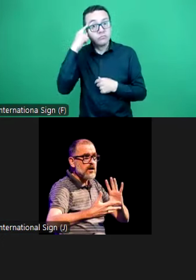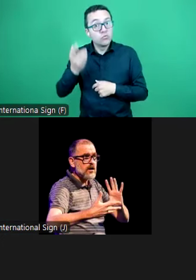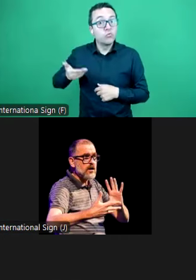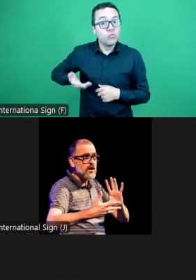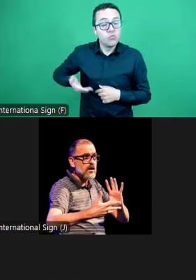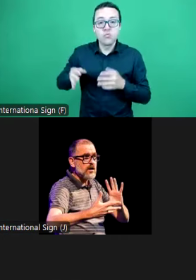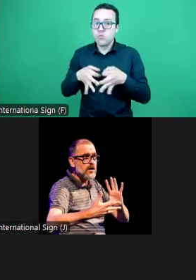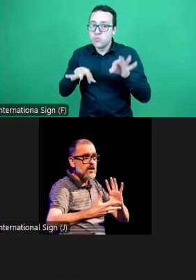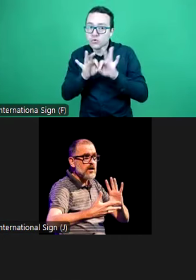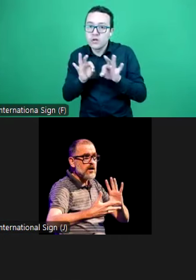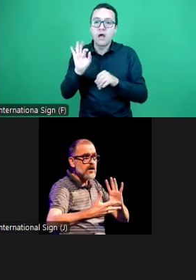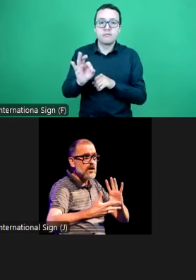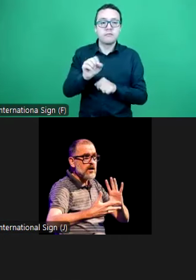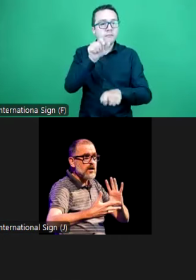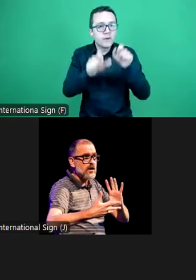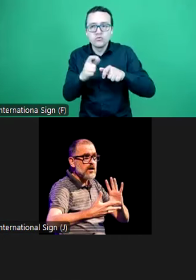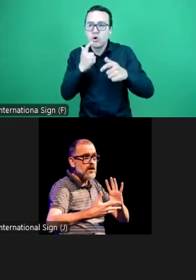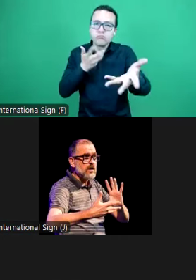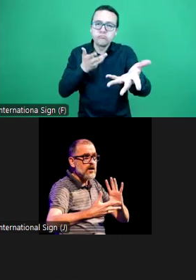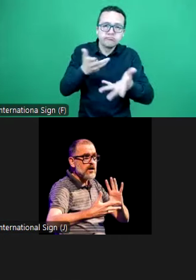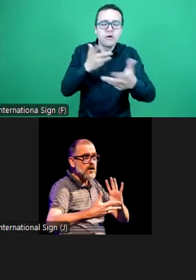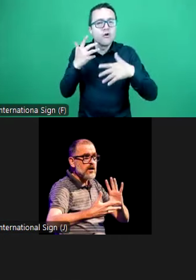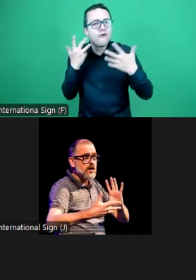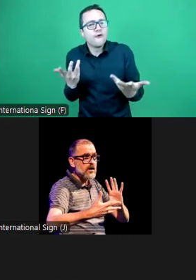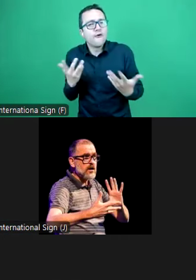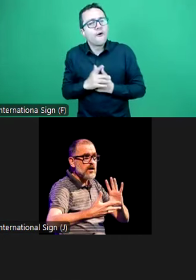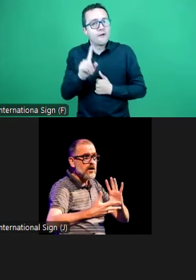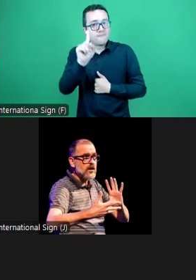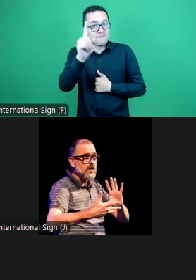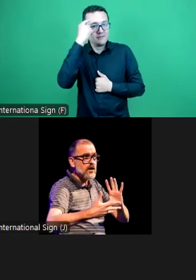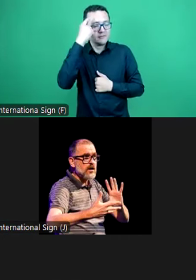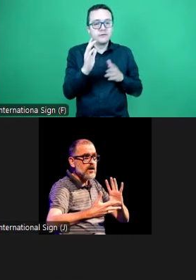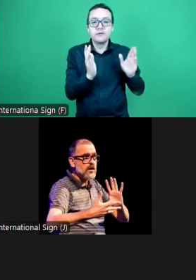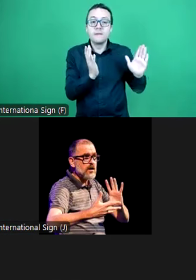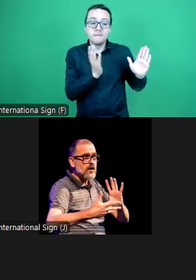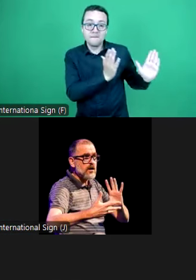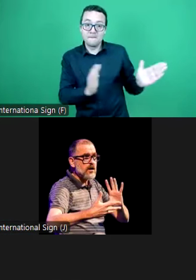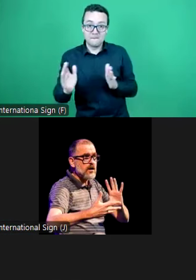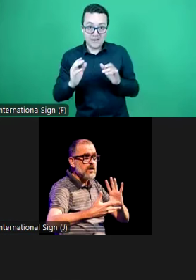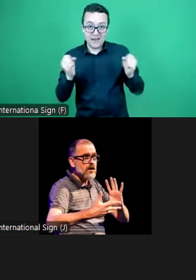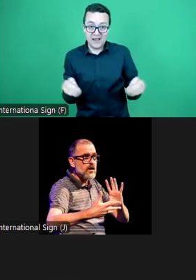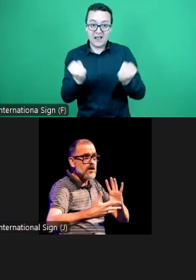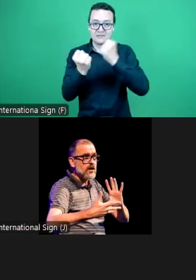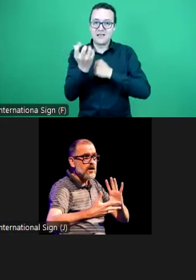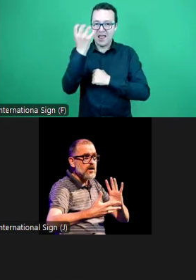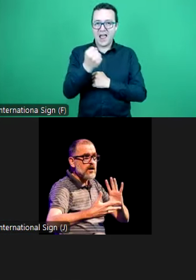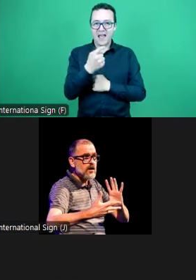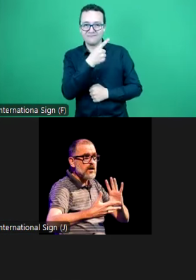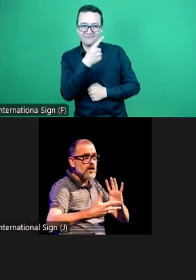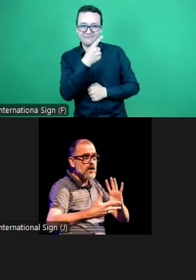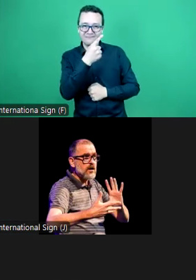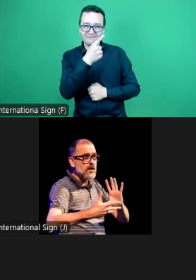muito em relação sobre esse plano de ação. Esse plano de ação tem